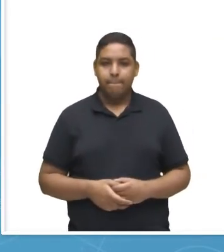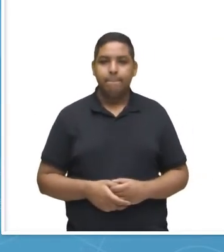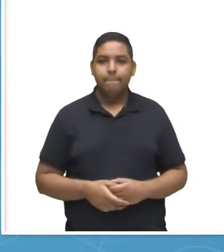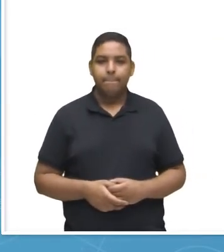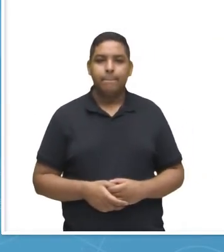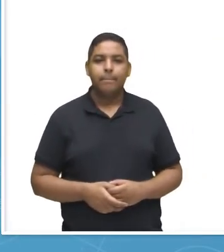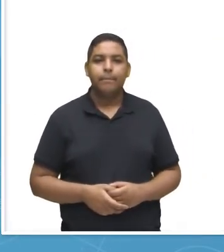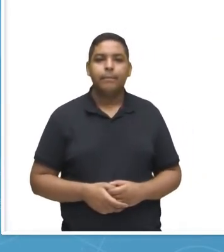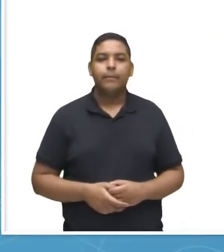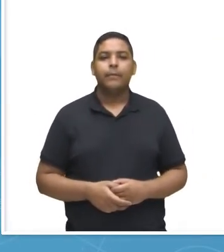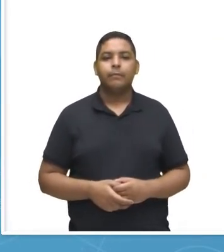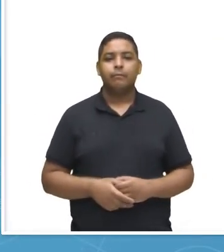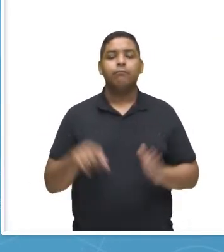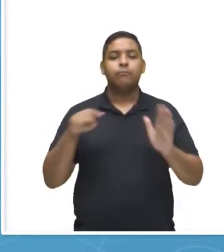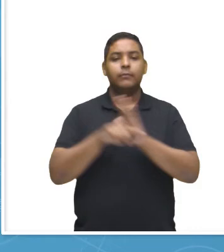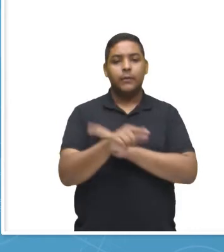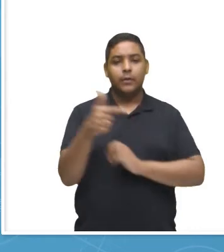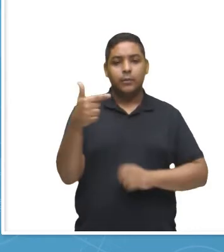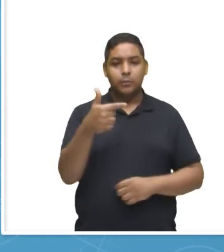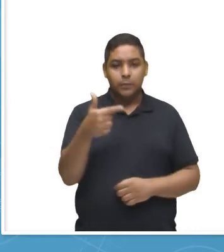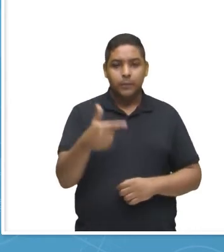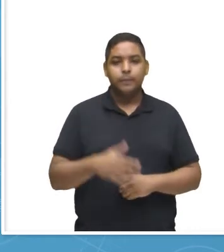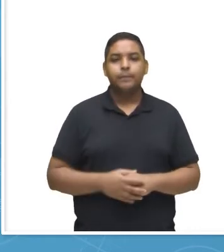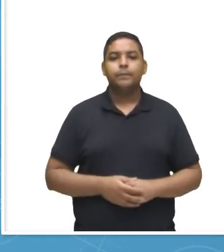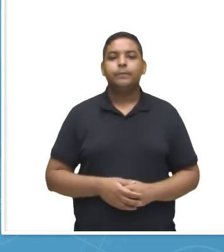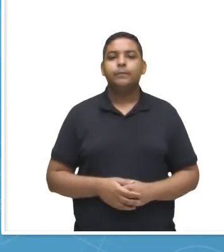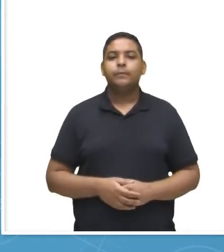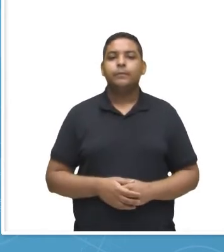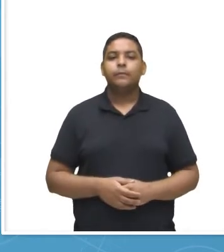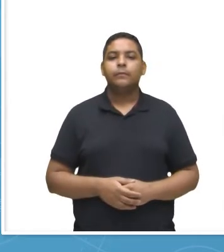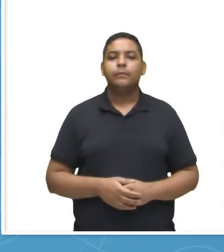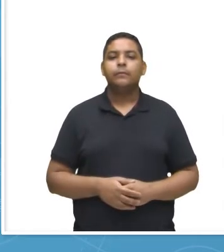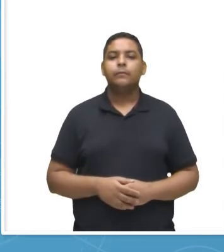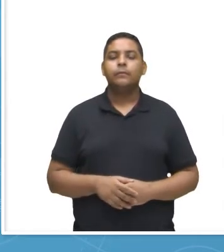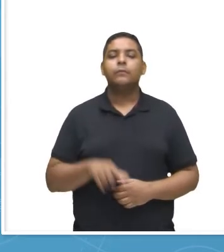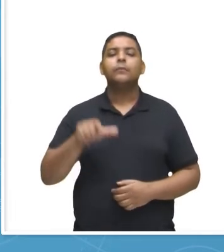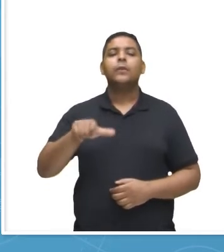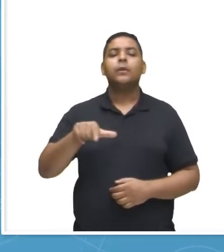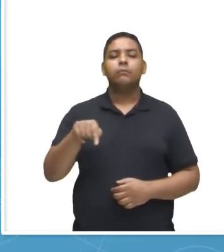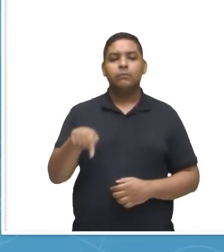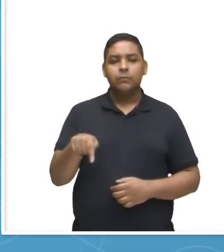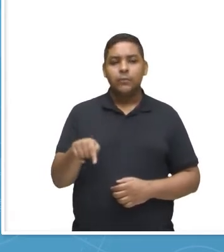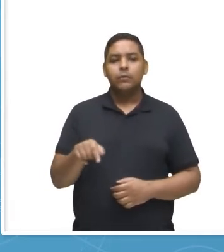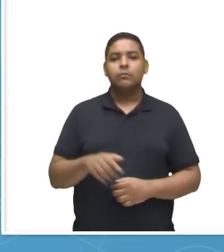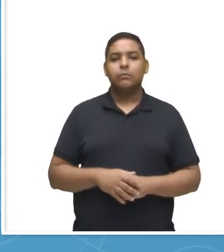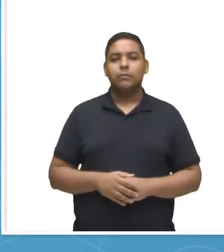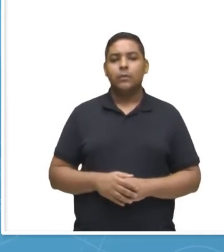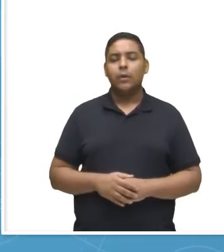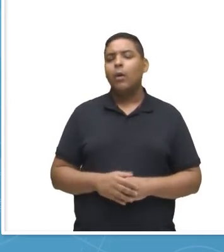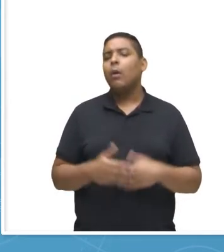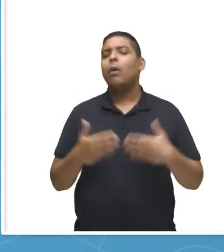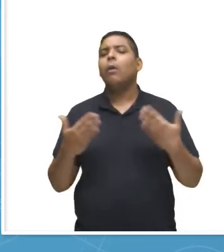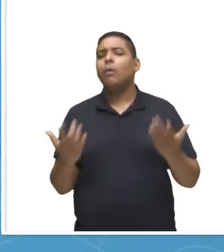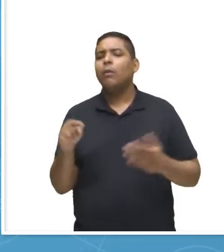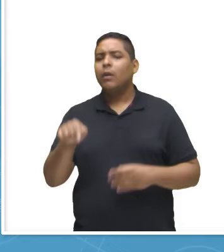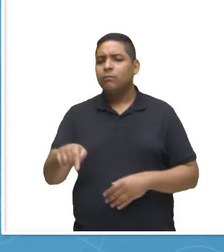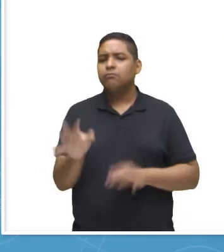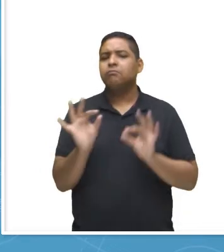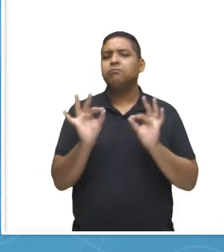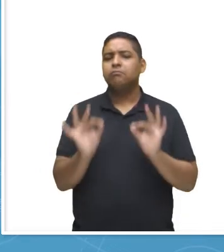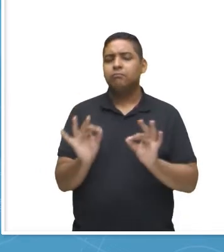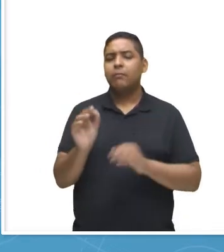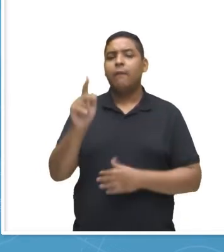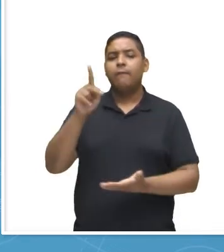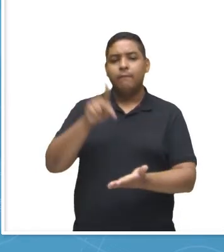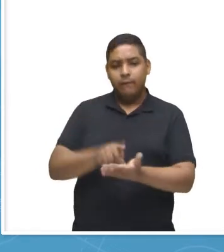Na questão 2, né, nós temos o seguinte, né, das afirmações a seguir, qual é a única verdadeira? Letra A. Se